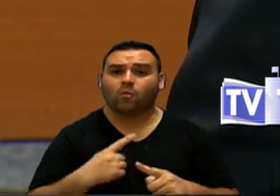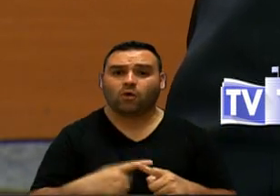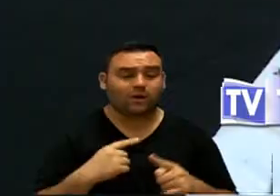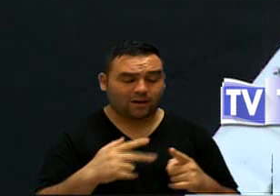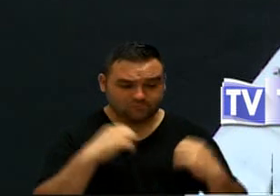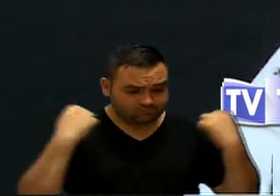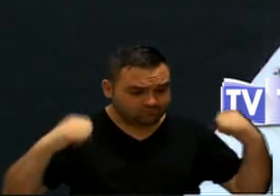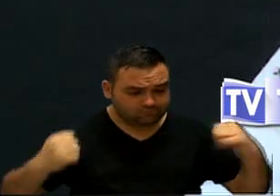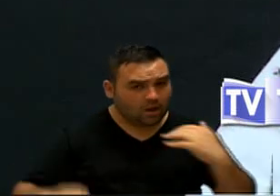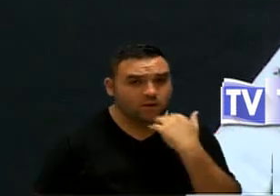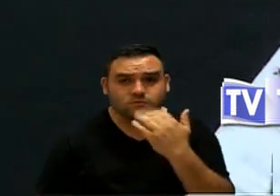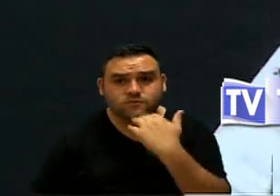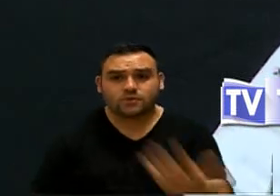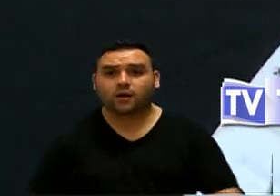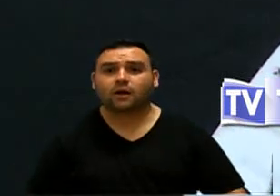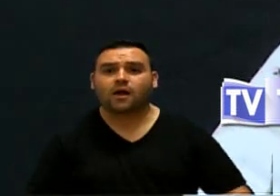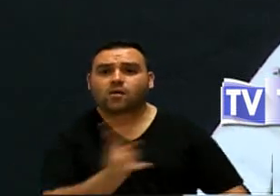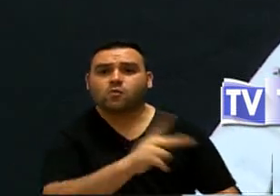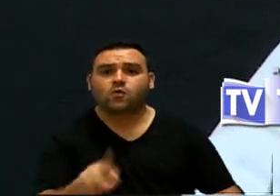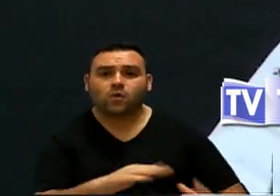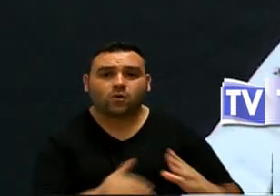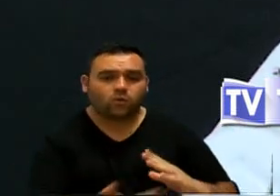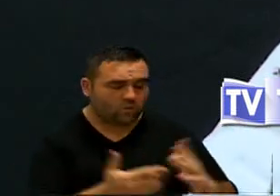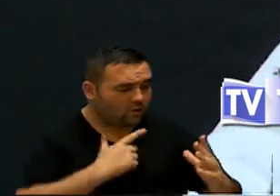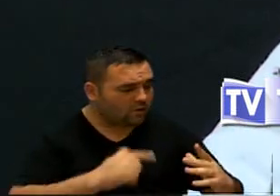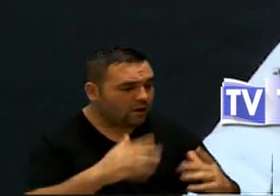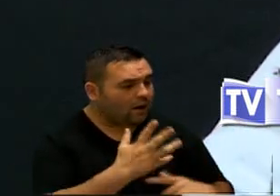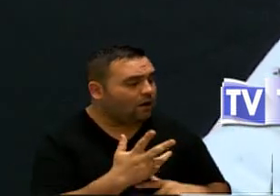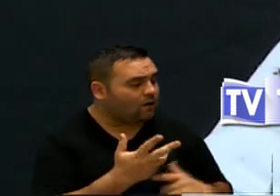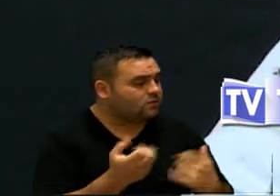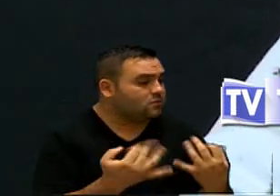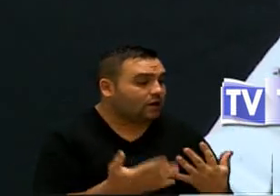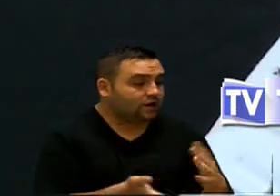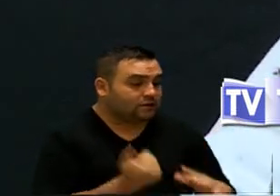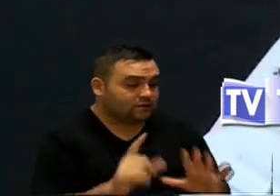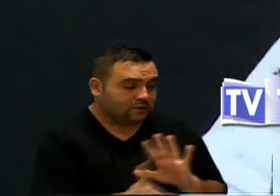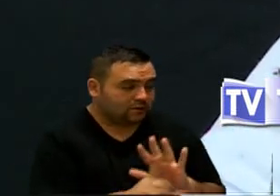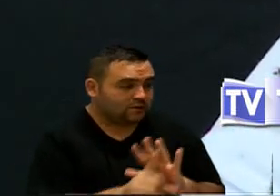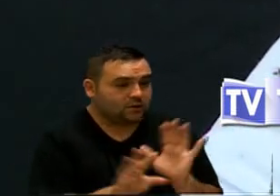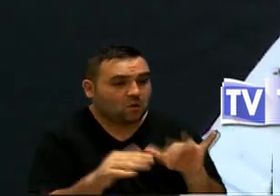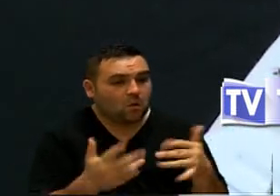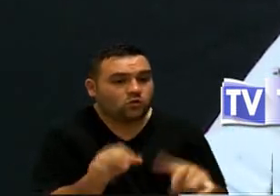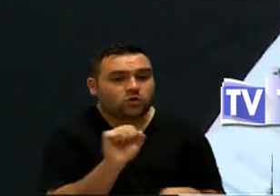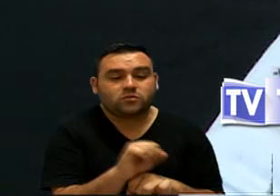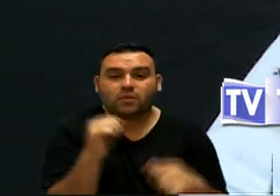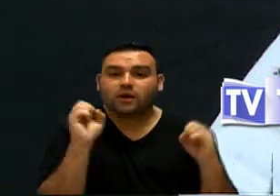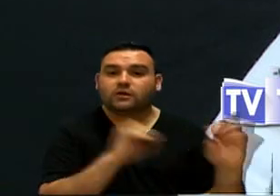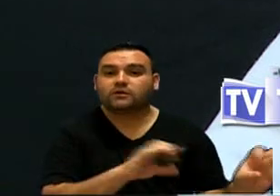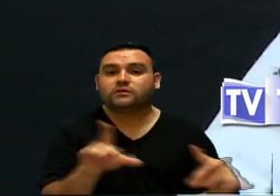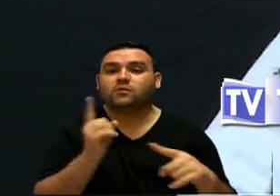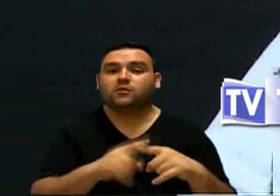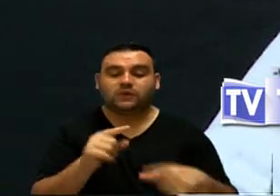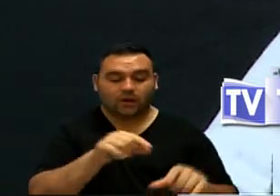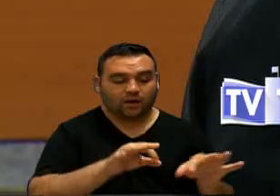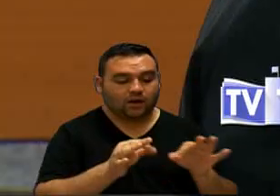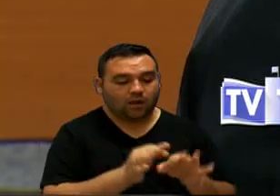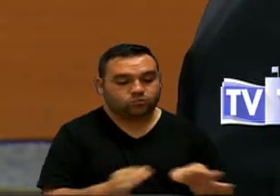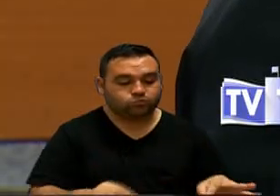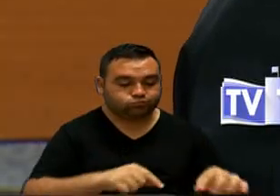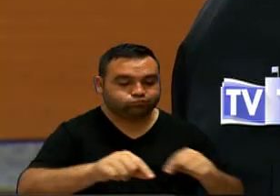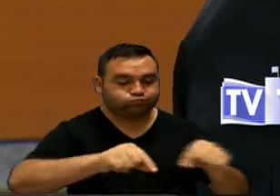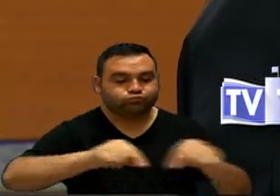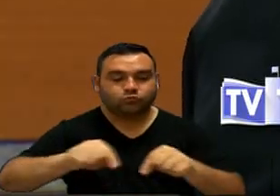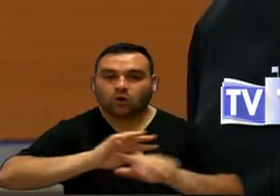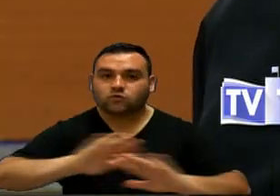fazer educação física. E daí os professores vieram e falaram, Martinez, ou você tira a lei, ou a gente para de dar aula, vamos jogar só dama.